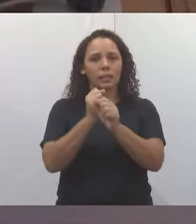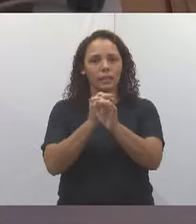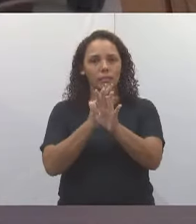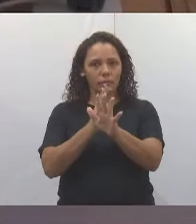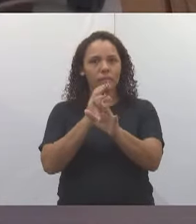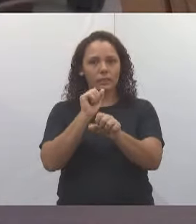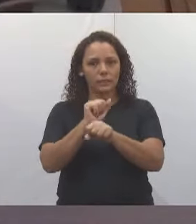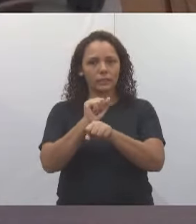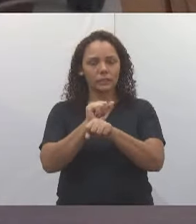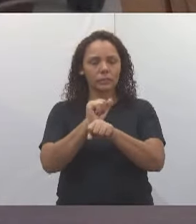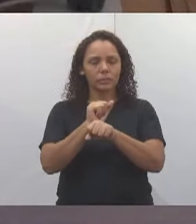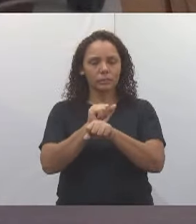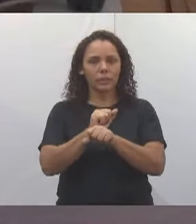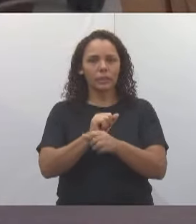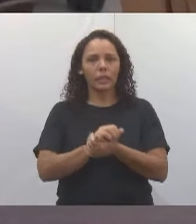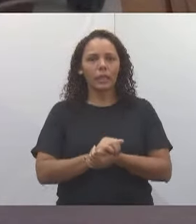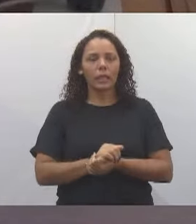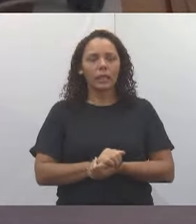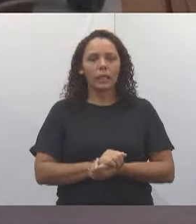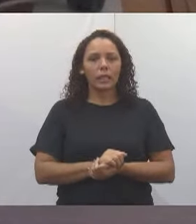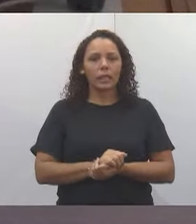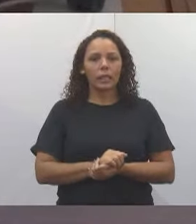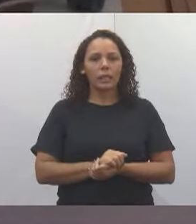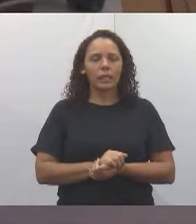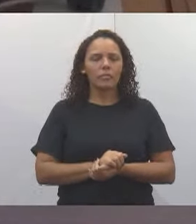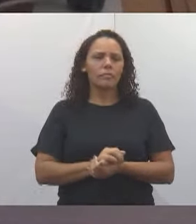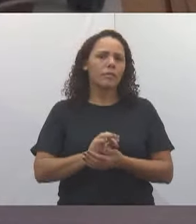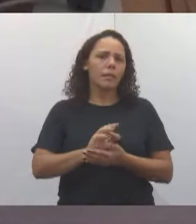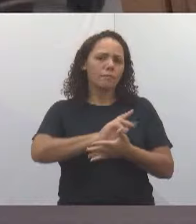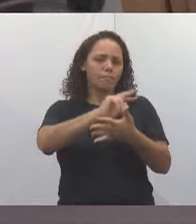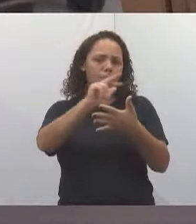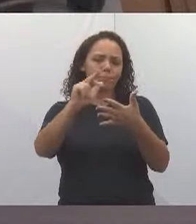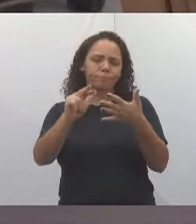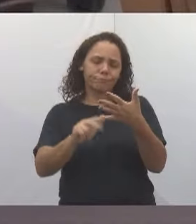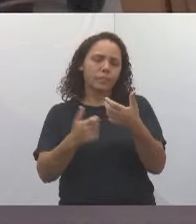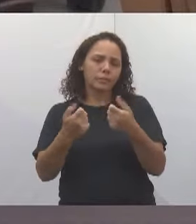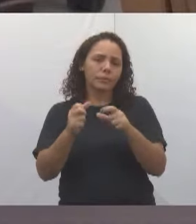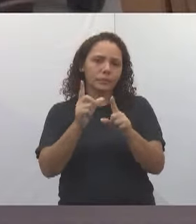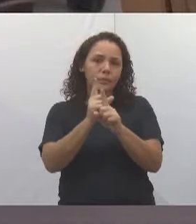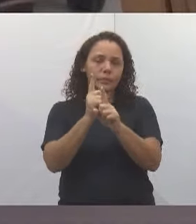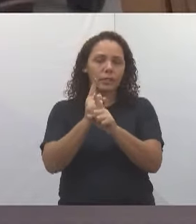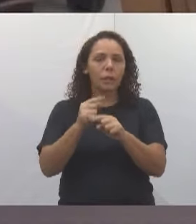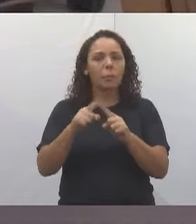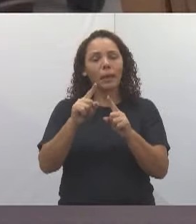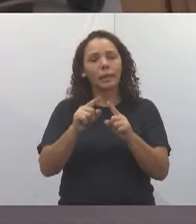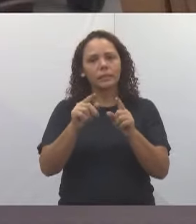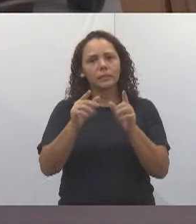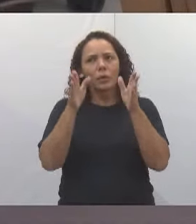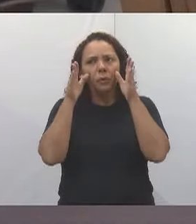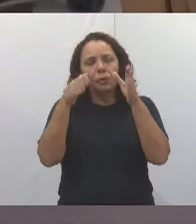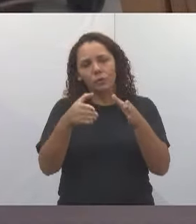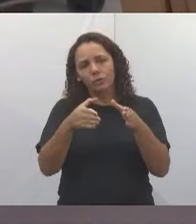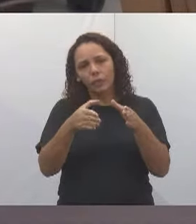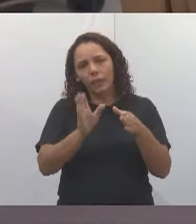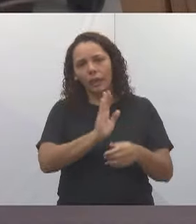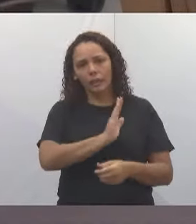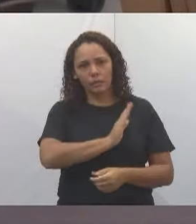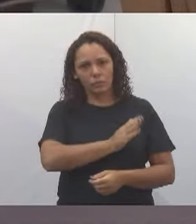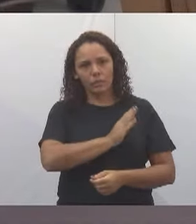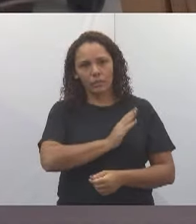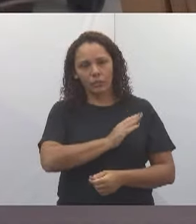são vários tipos, né, de patologias que precisam de atendimento, mas o que me chama mais atenção é a cardiologia, né,